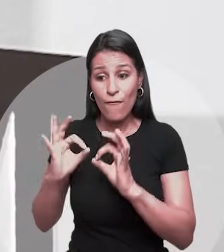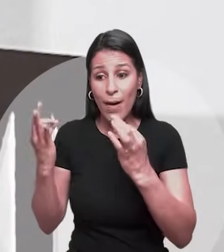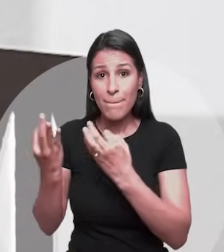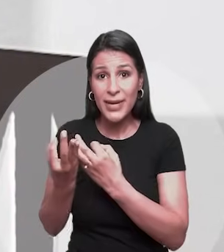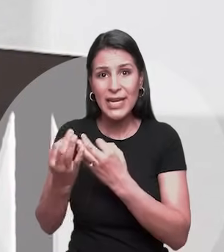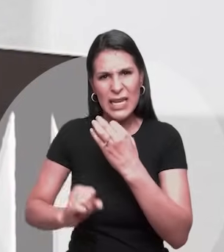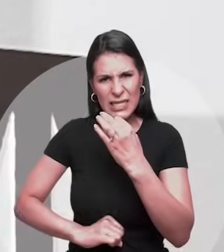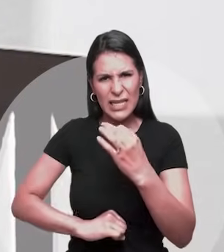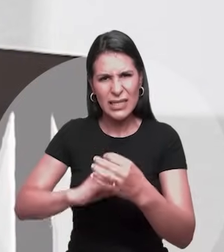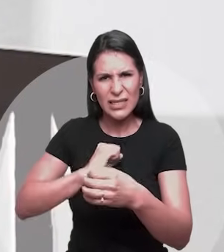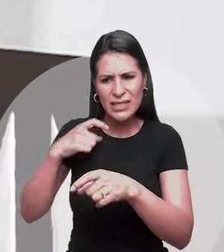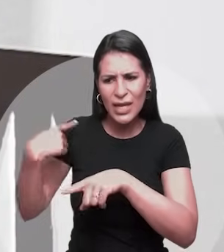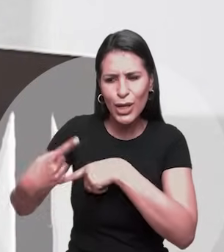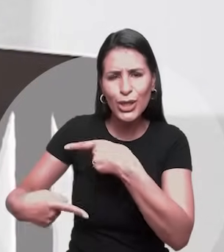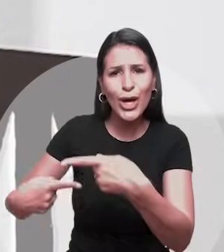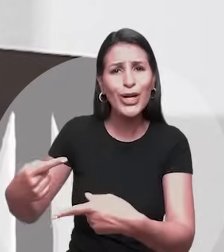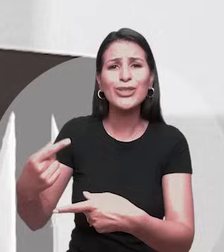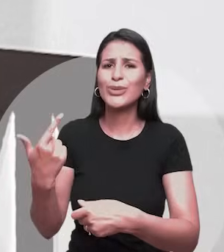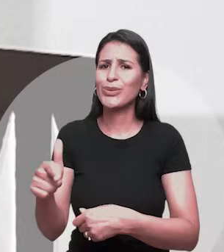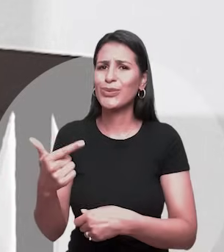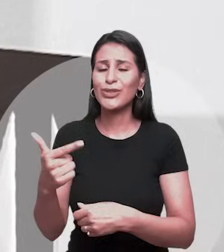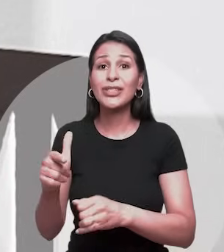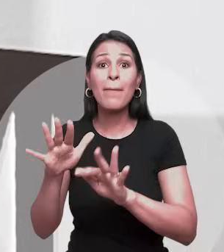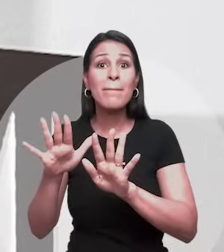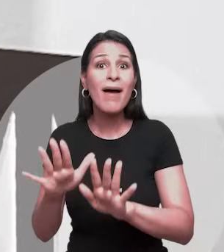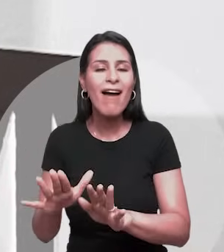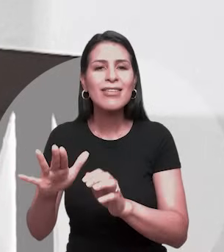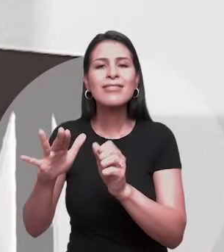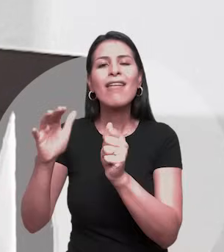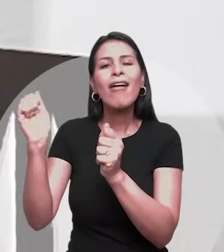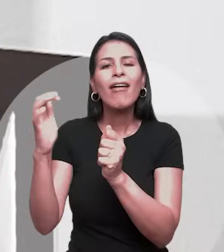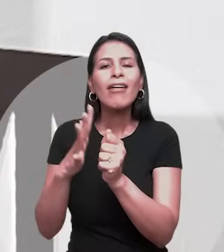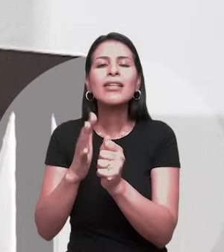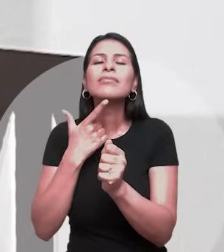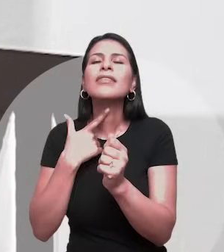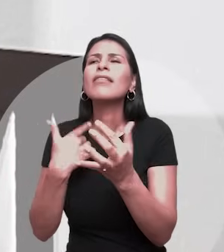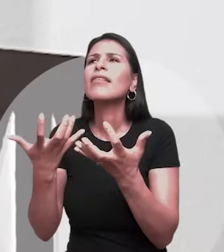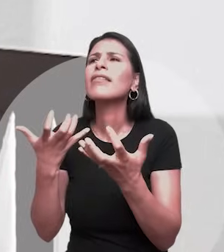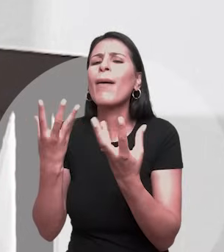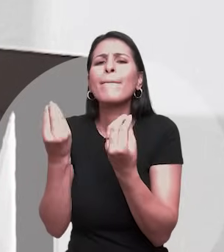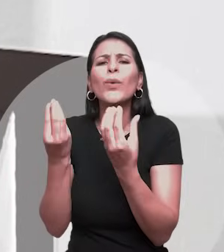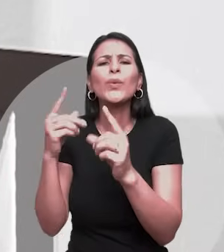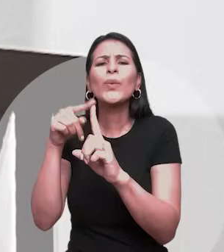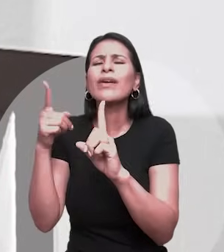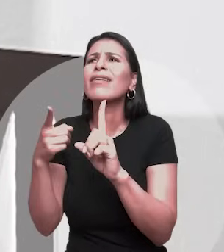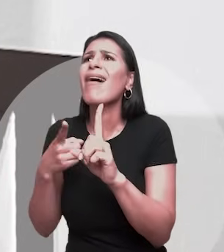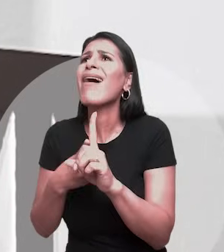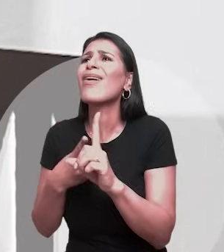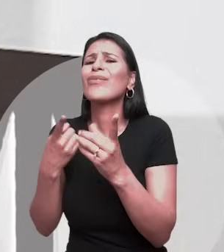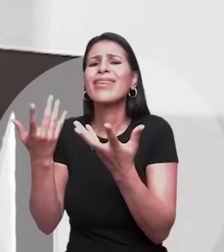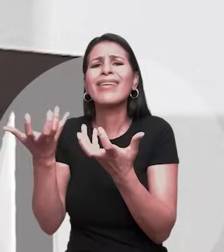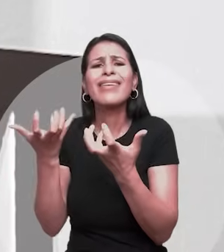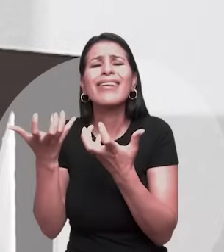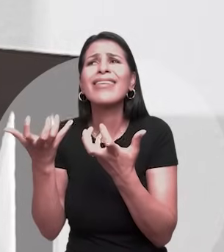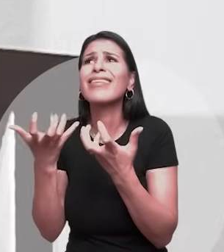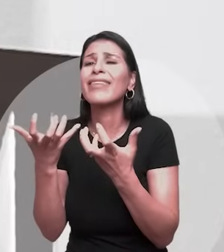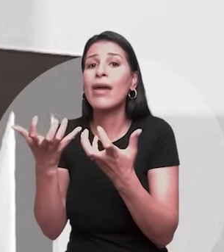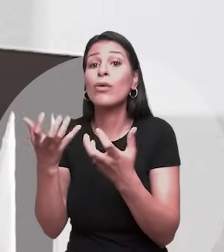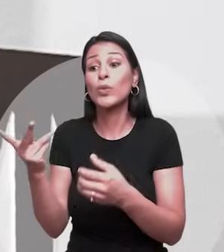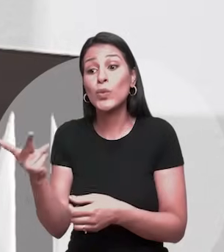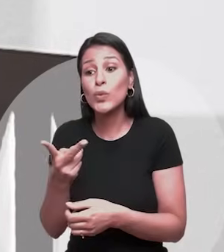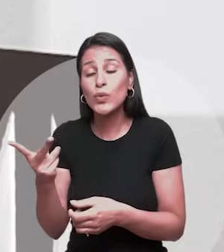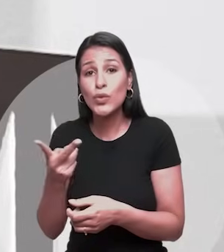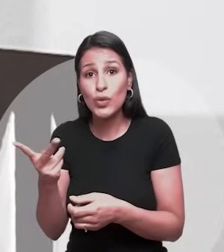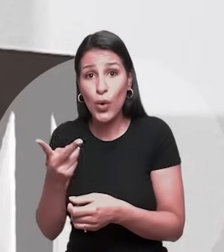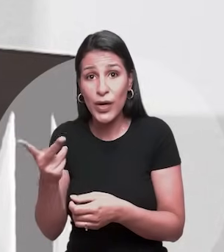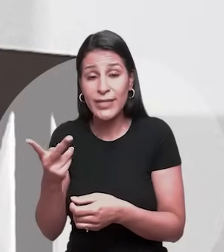sacerdotal, mas no desejo de ser mãe e de gerar este filho, Ana e Elcana o